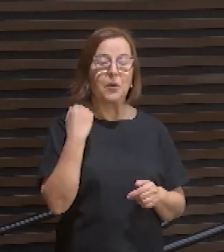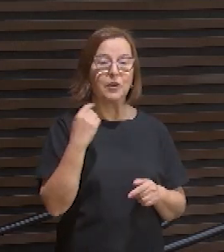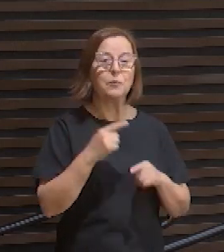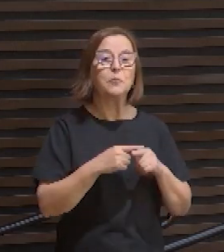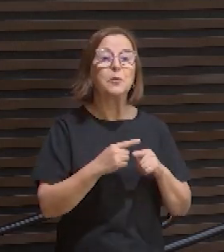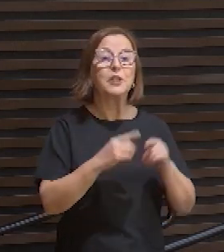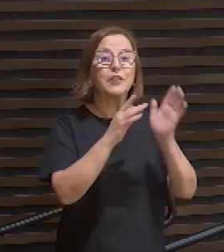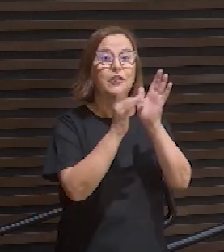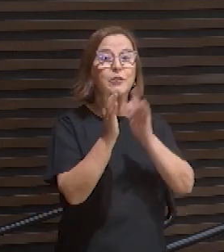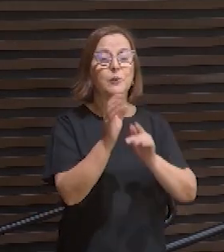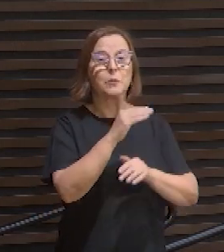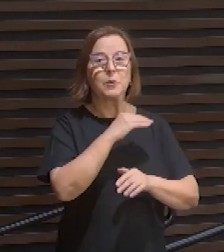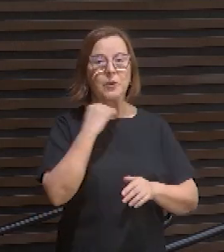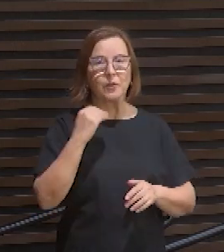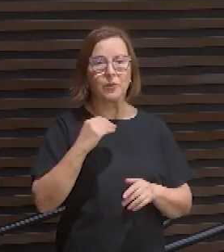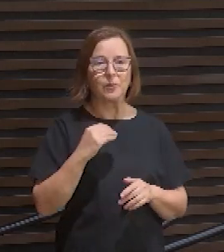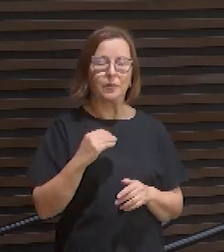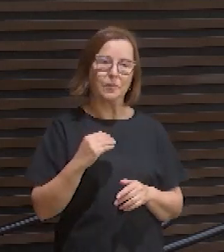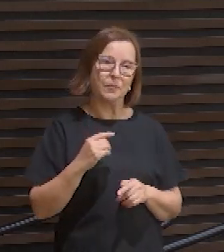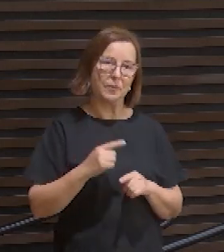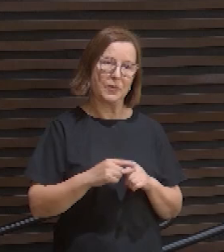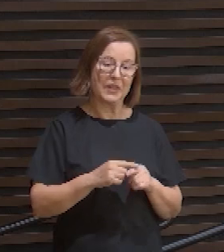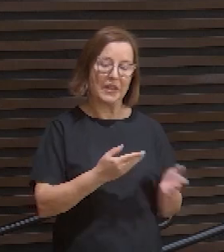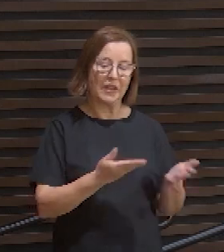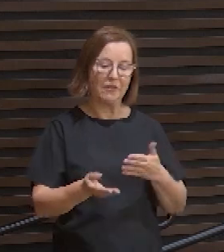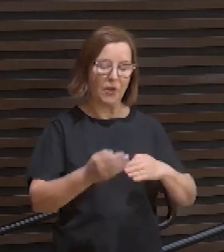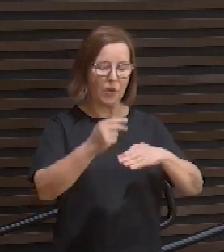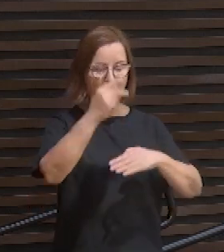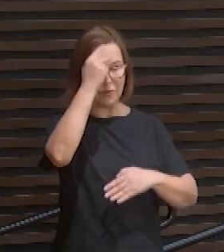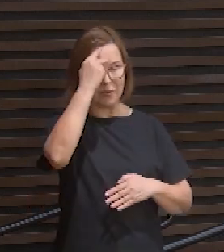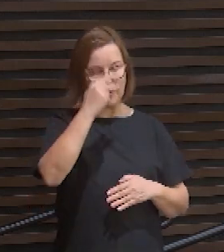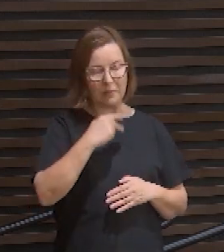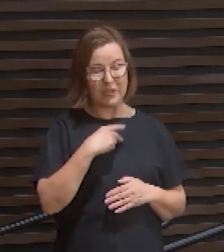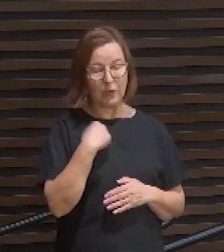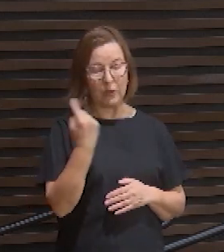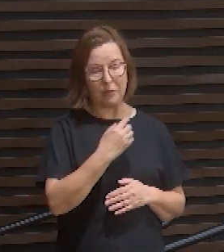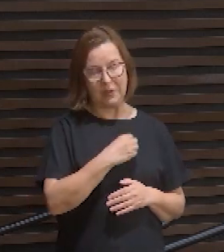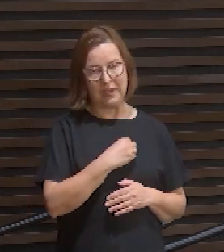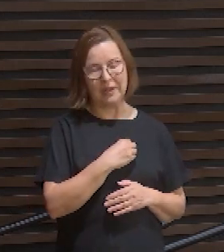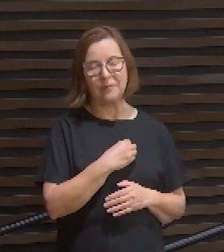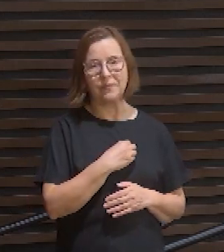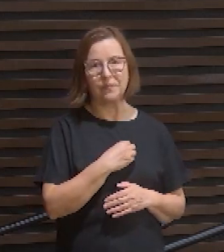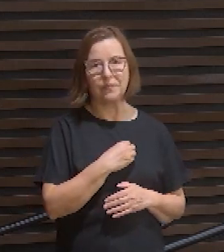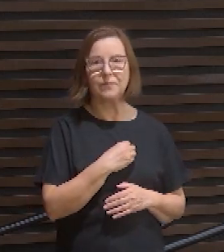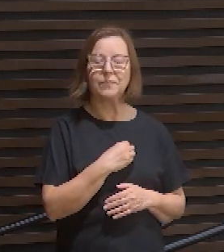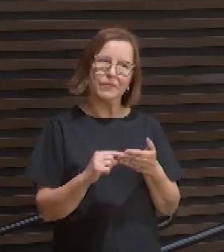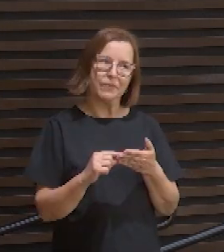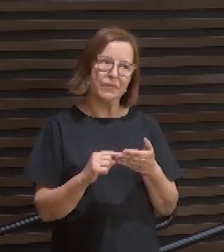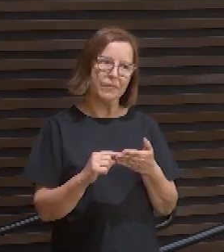levou sobre si os nossos pecados. Certo? Só que ele diz a segunda parte do versículo: